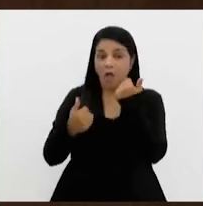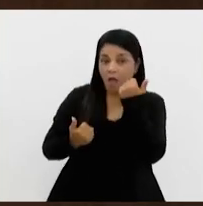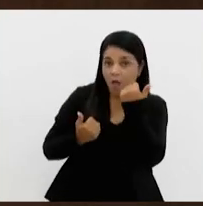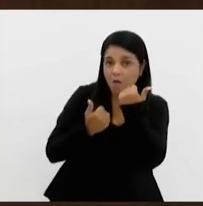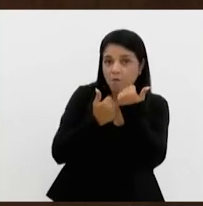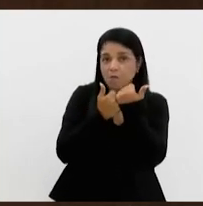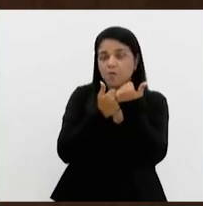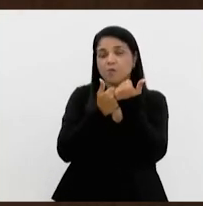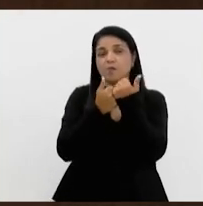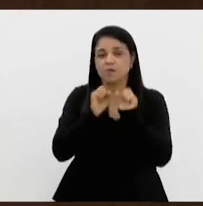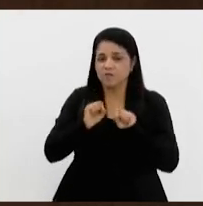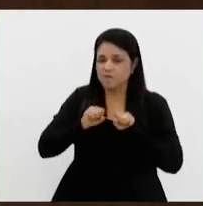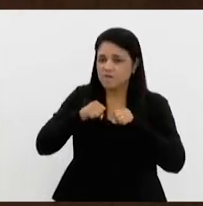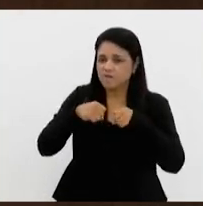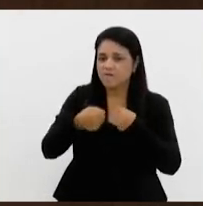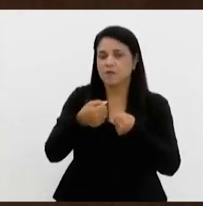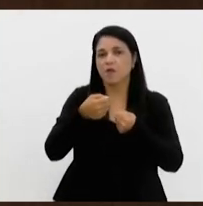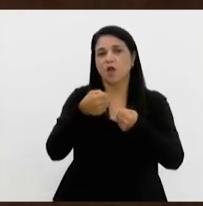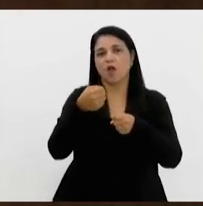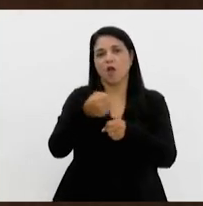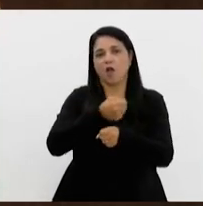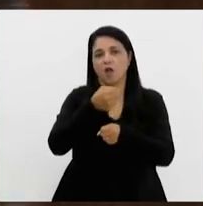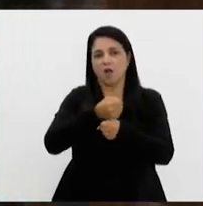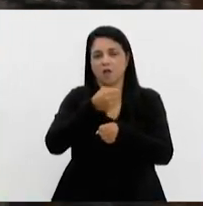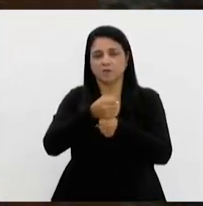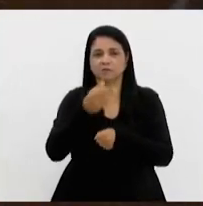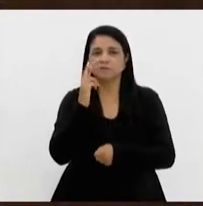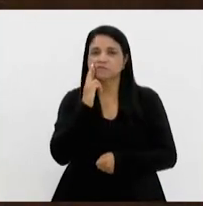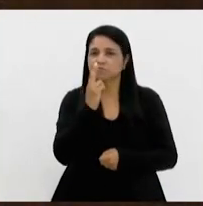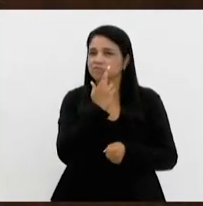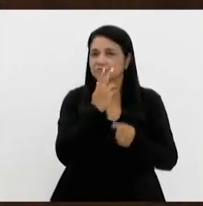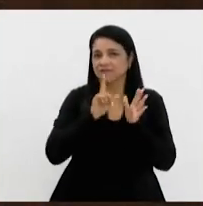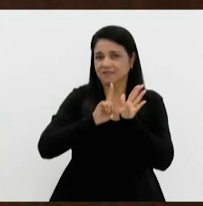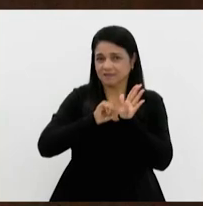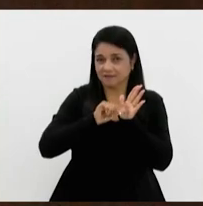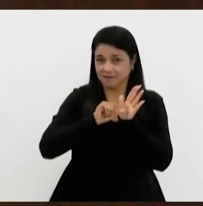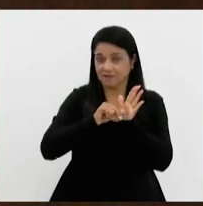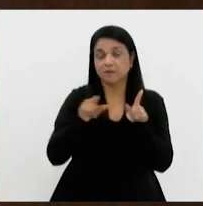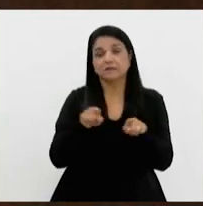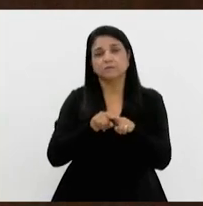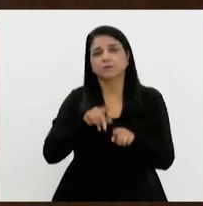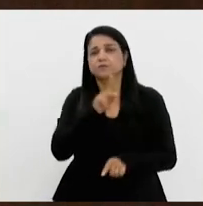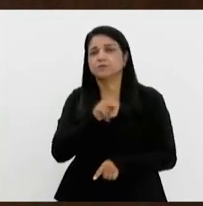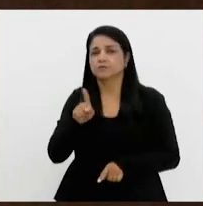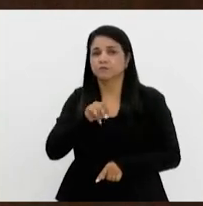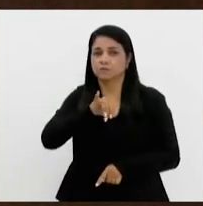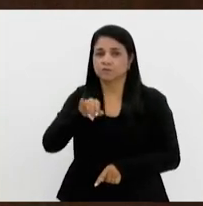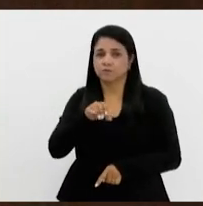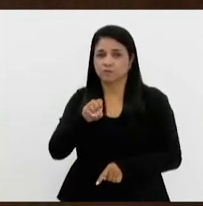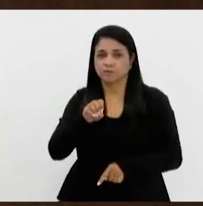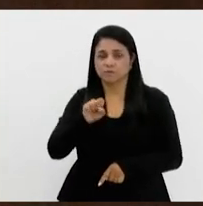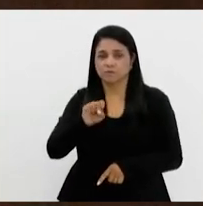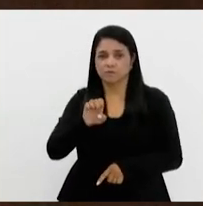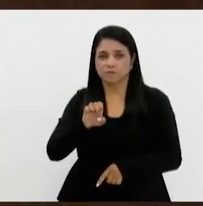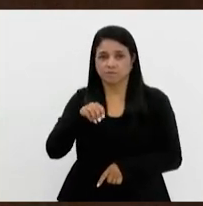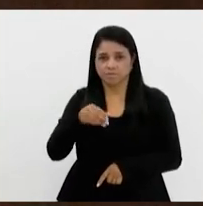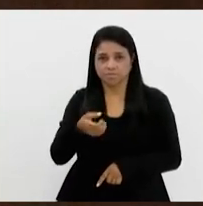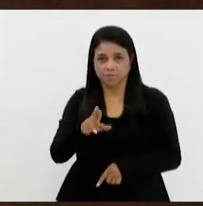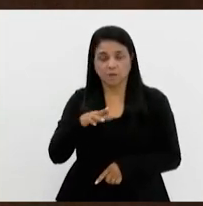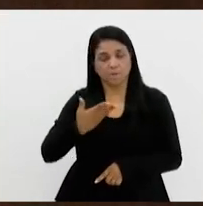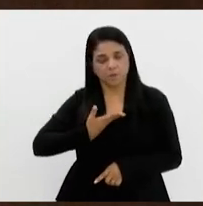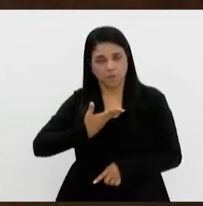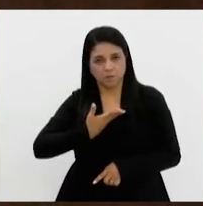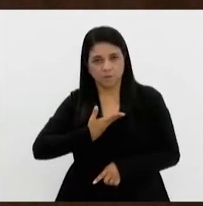reforma do restaurante popular lá da Central, e o nosso professor Josemar, meu companheiro, hoje